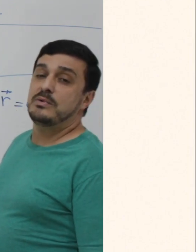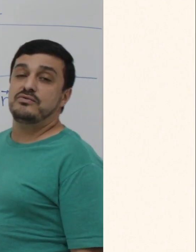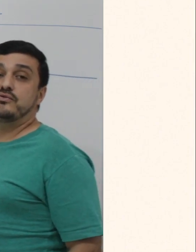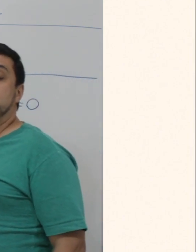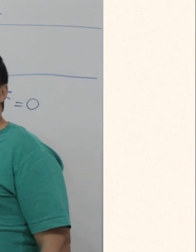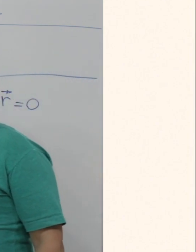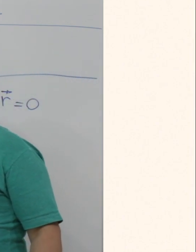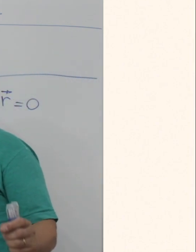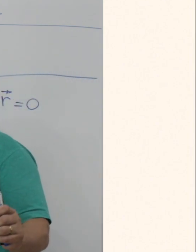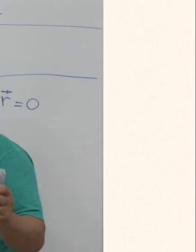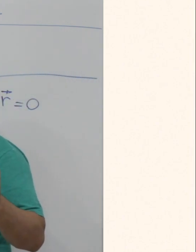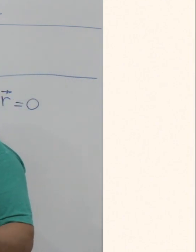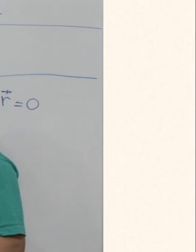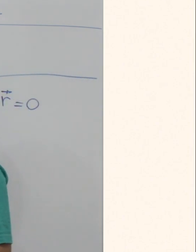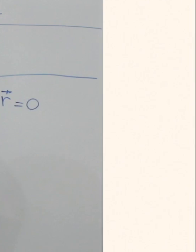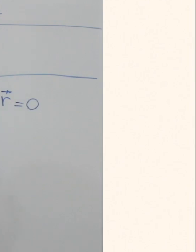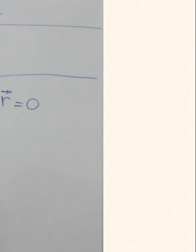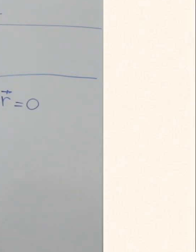F é uma força